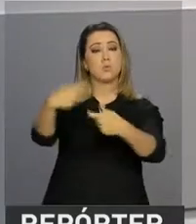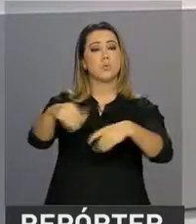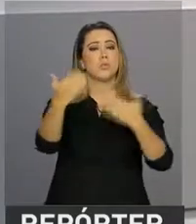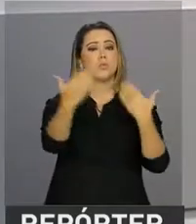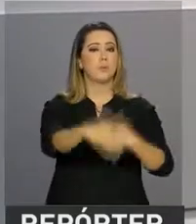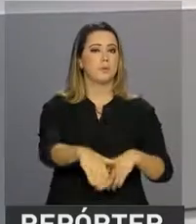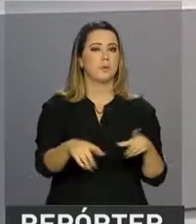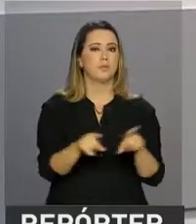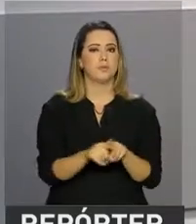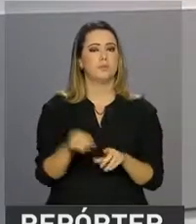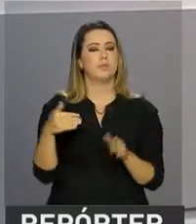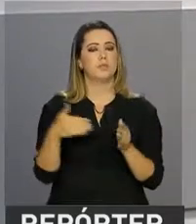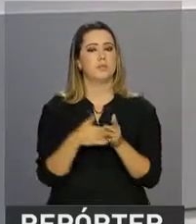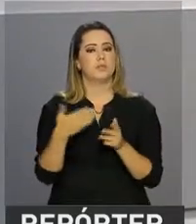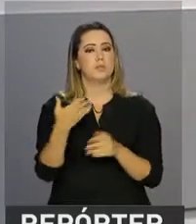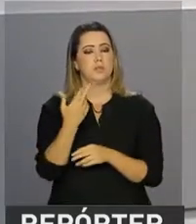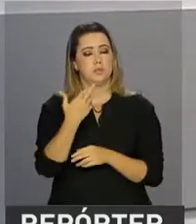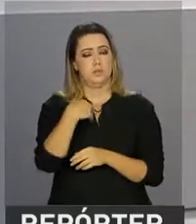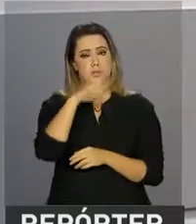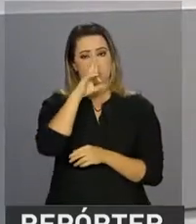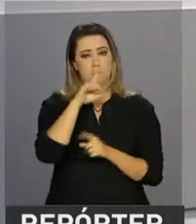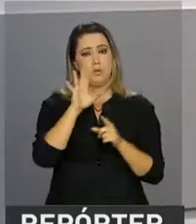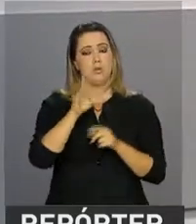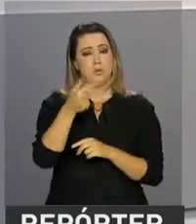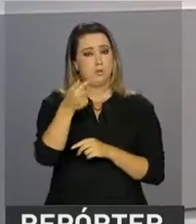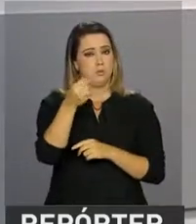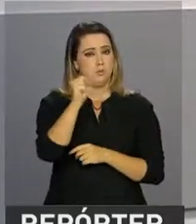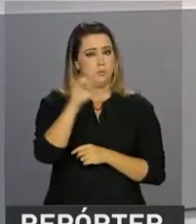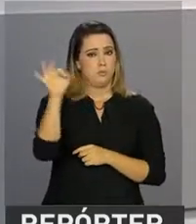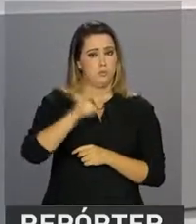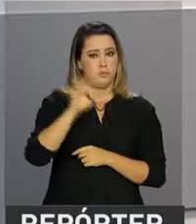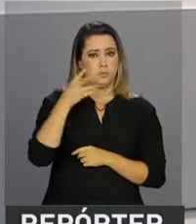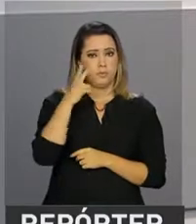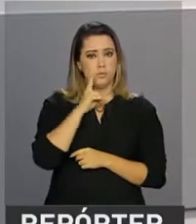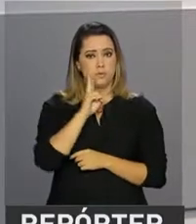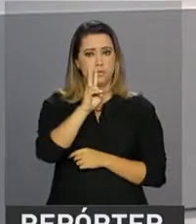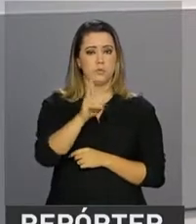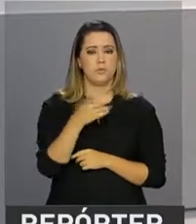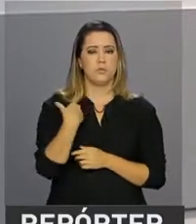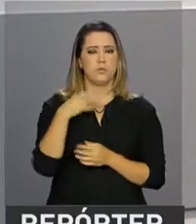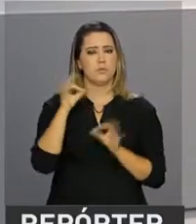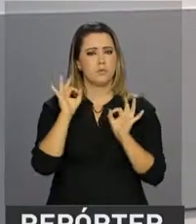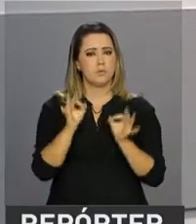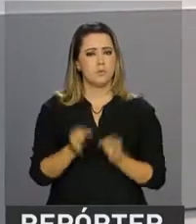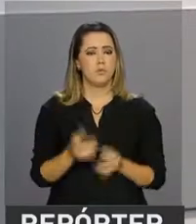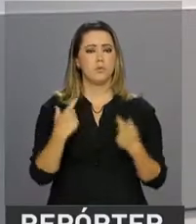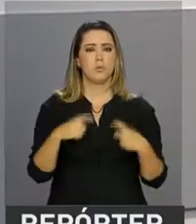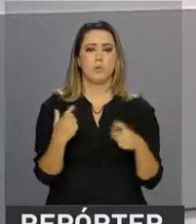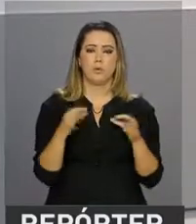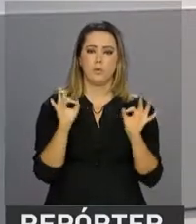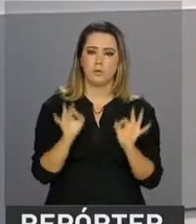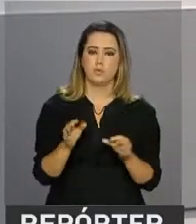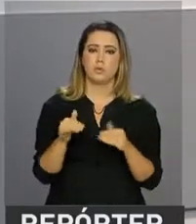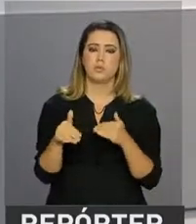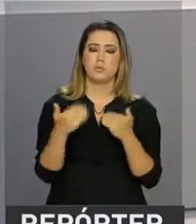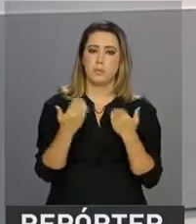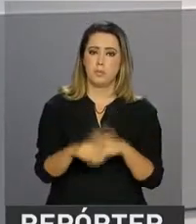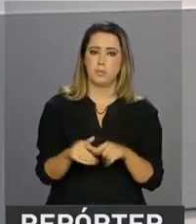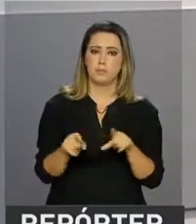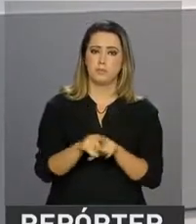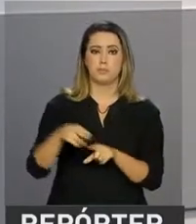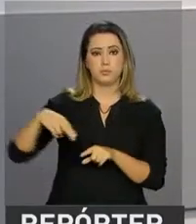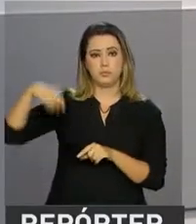até o meio-dia 78 por cento dos inscritos que tinham feito a verificação para saber o local da prova o